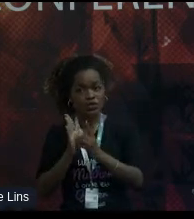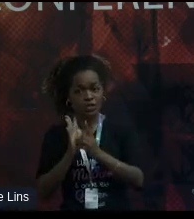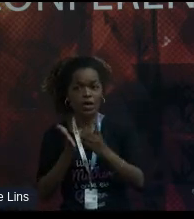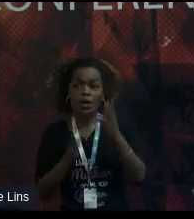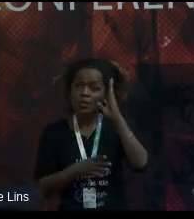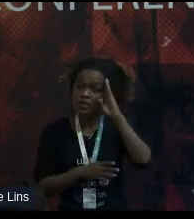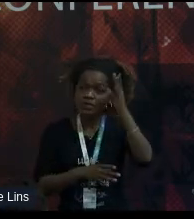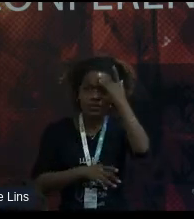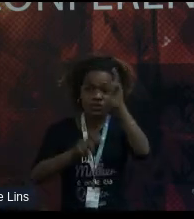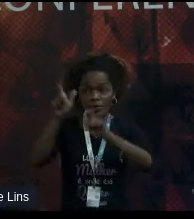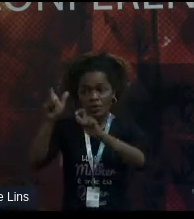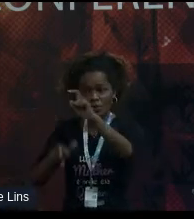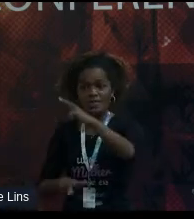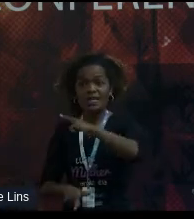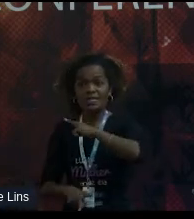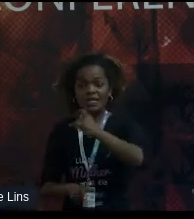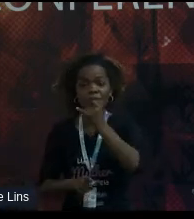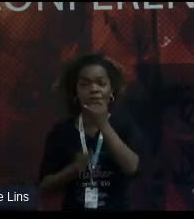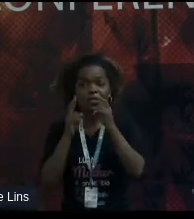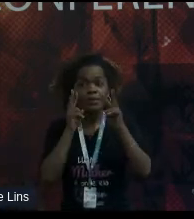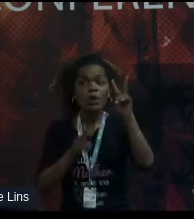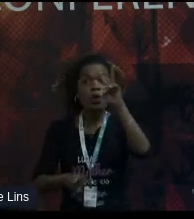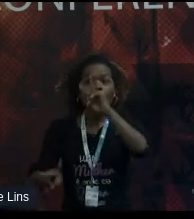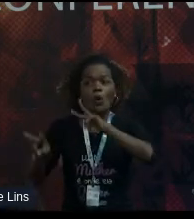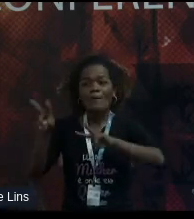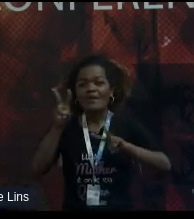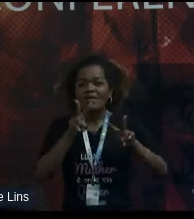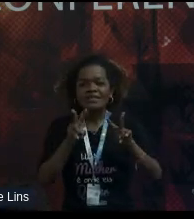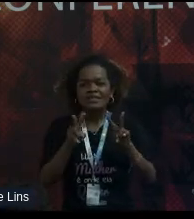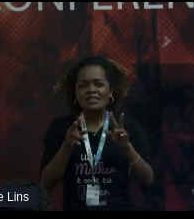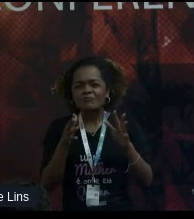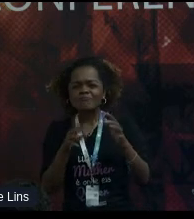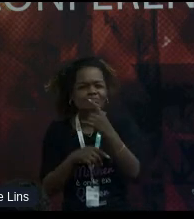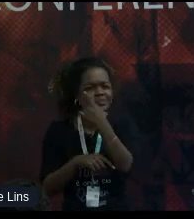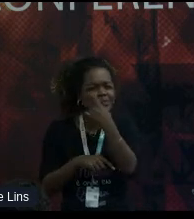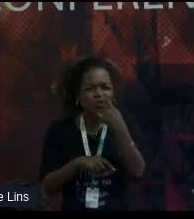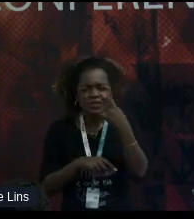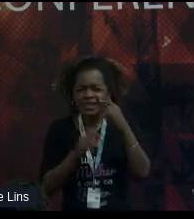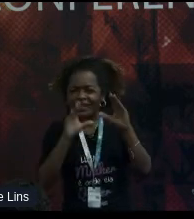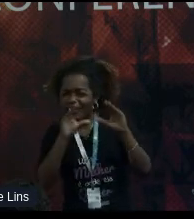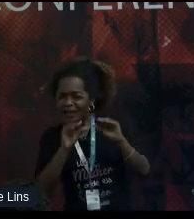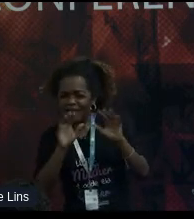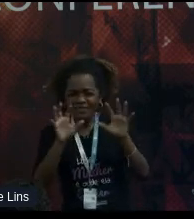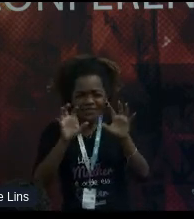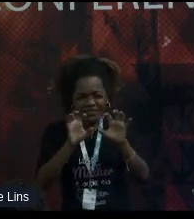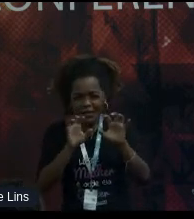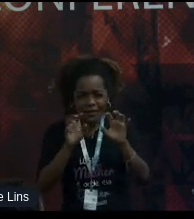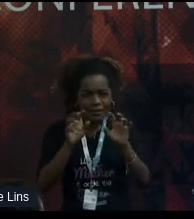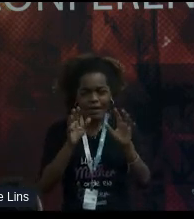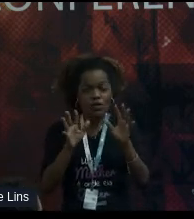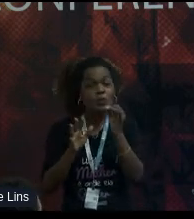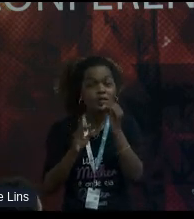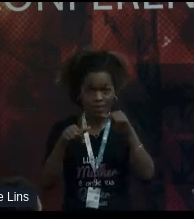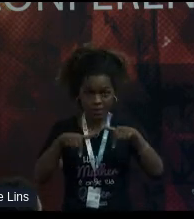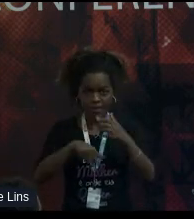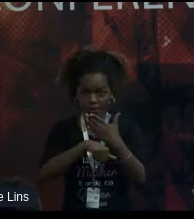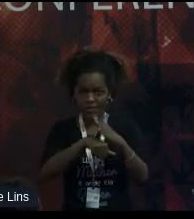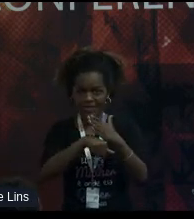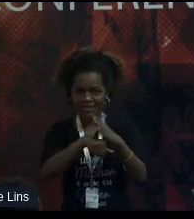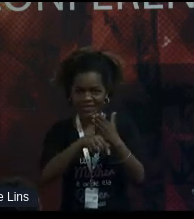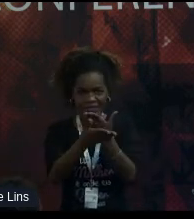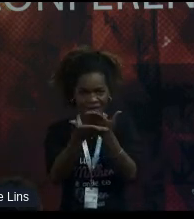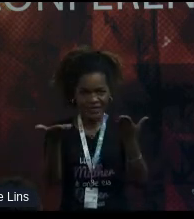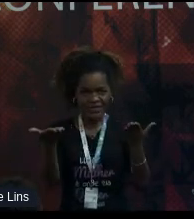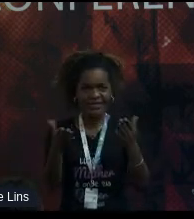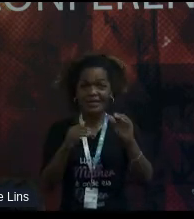que têm uma visão moderadamente baixa. A gente vai trazer um exercício aqui para a galera, que é o que mais